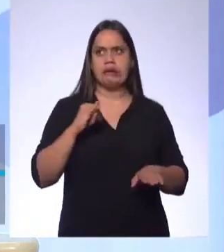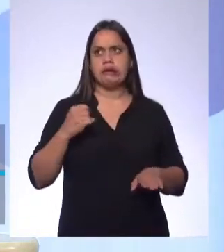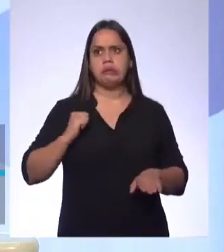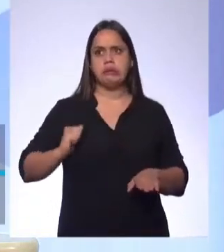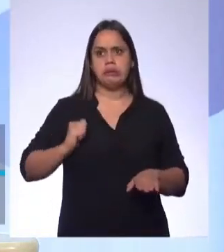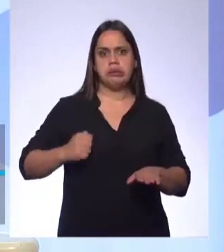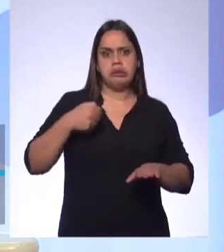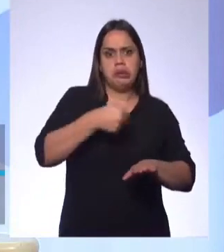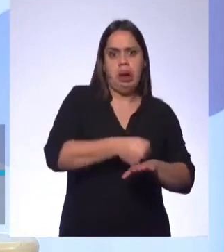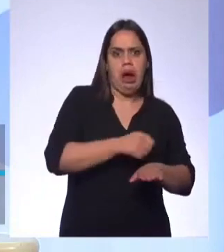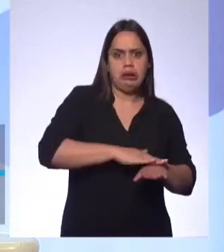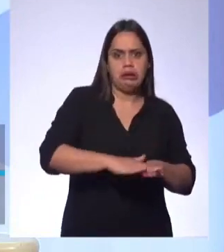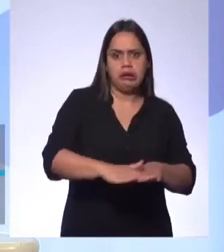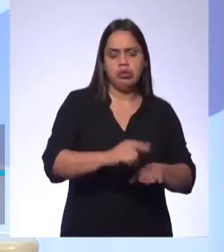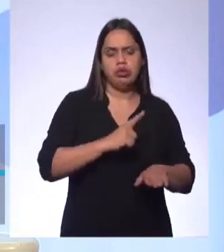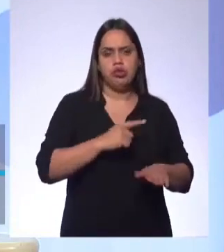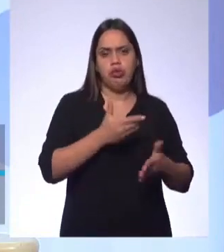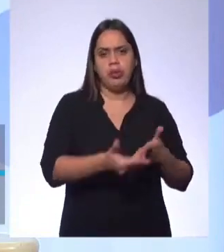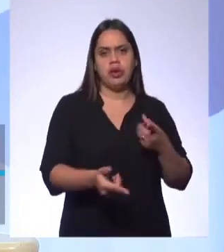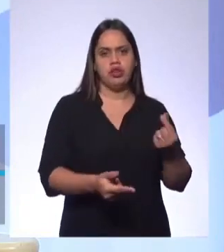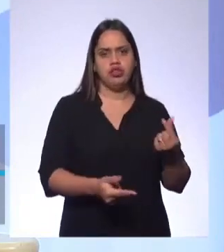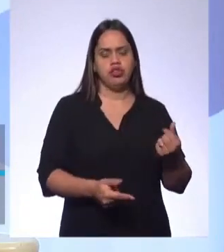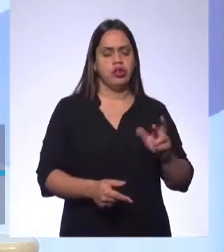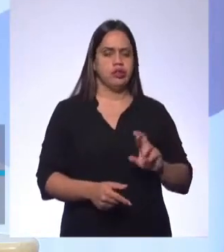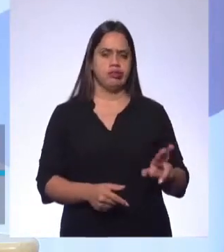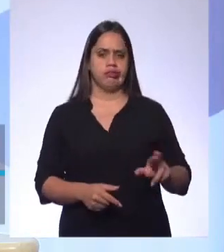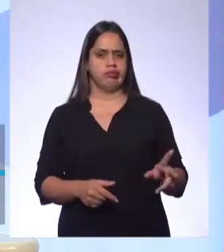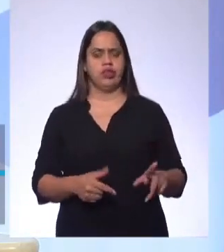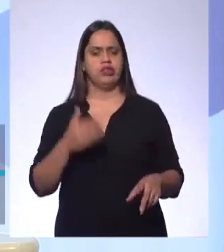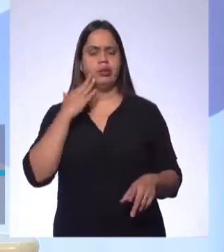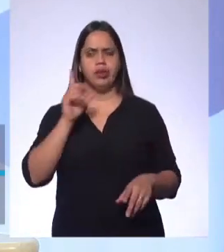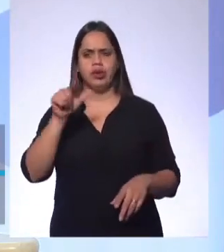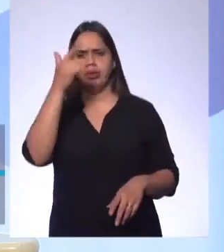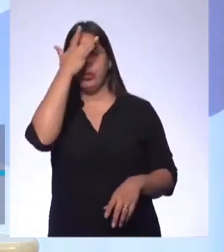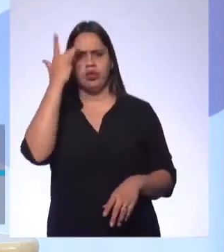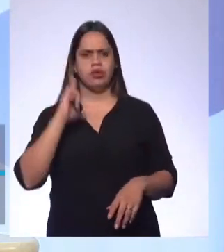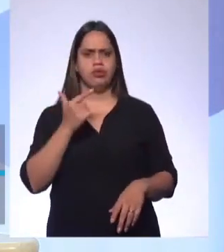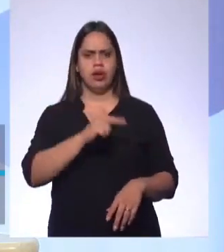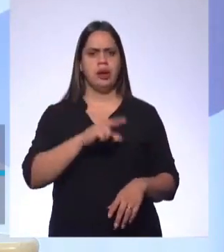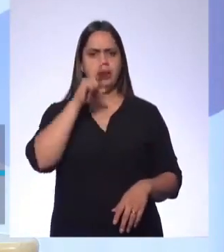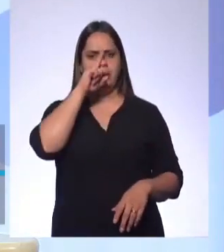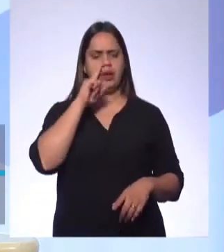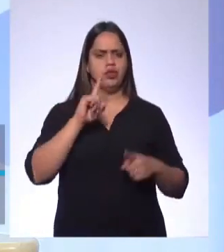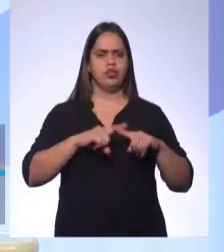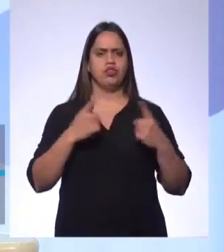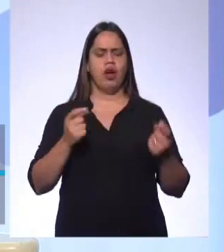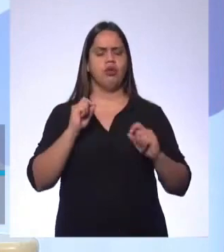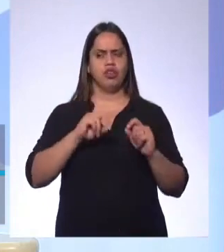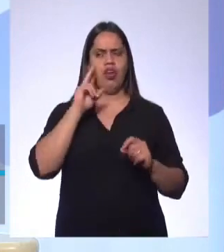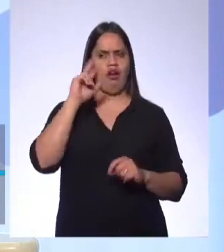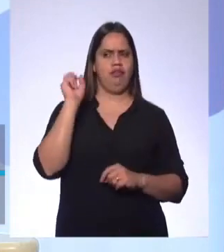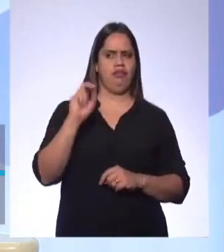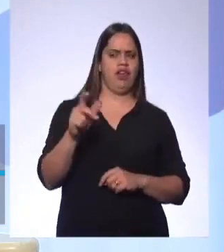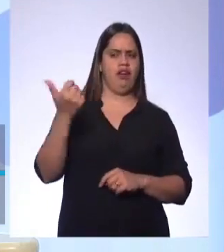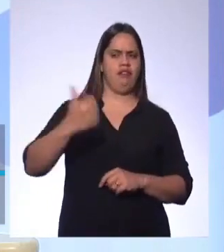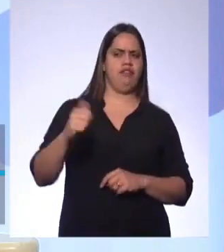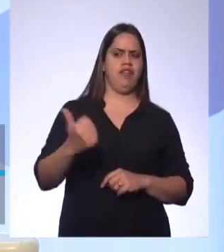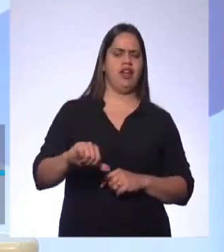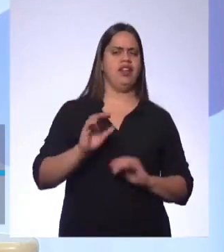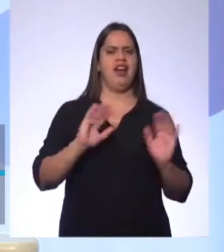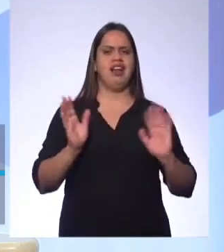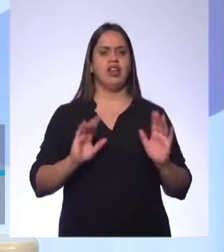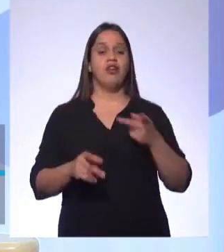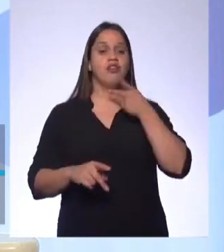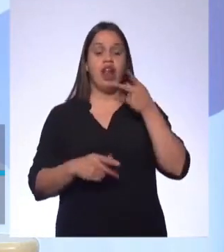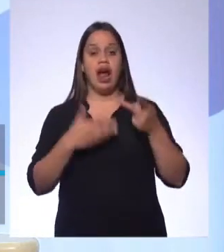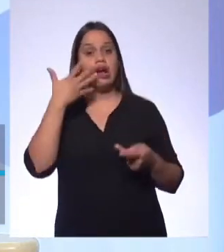no chão. E a gente sabe que isso não é nocivo para outras pessoas. Isso já passou pelo nosso senso crítico, né? A questão de que